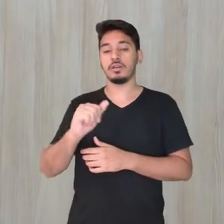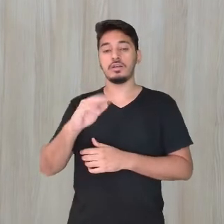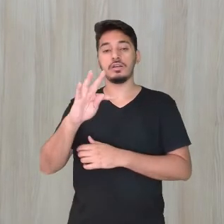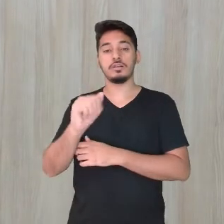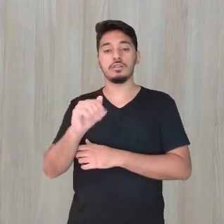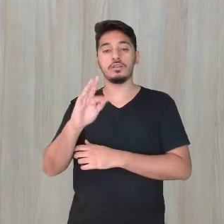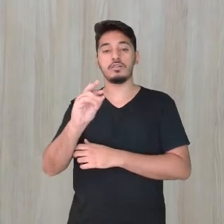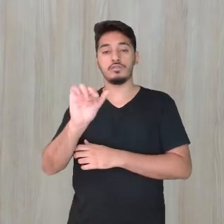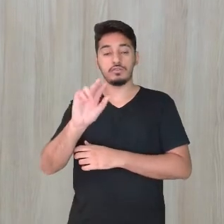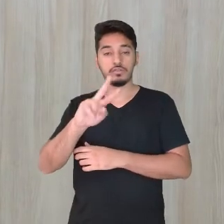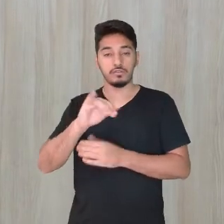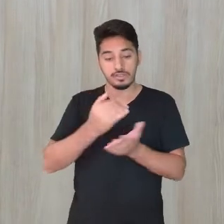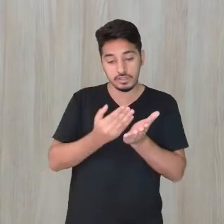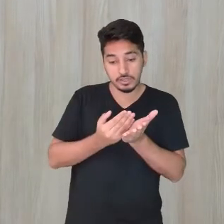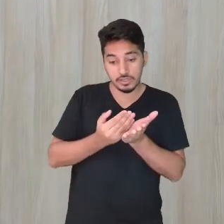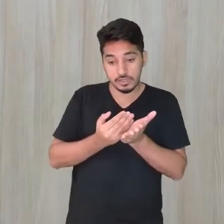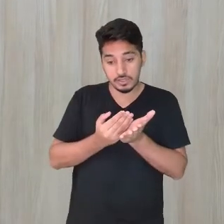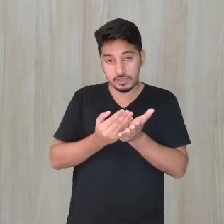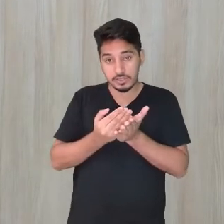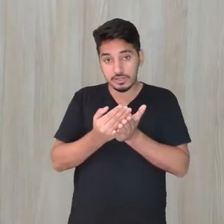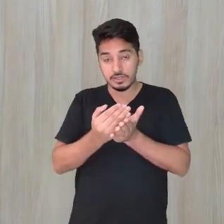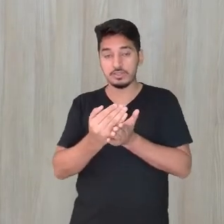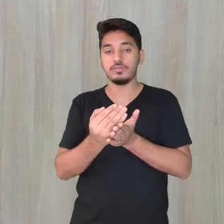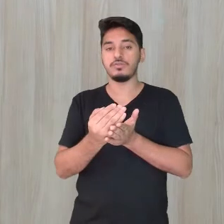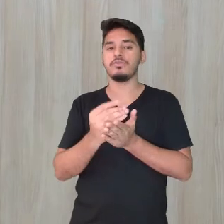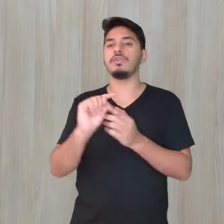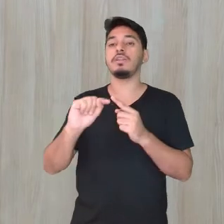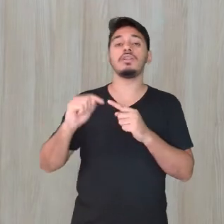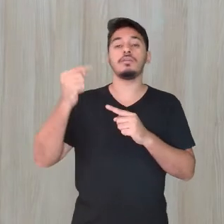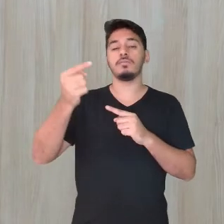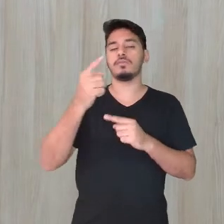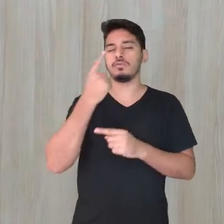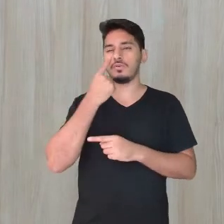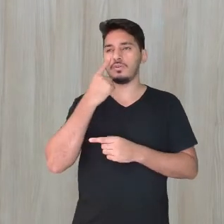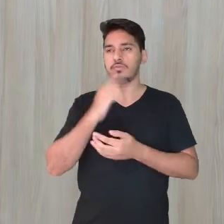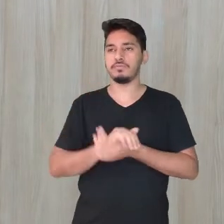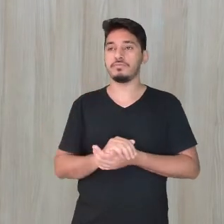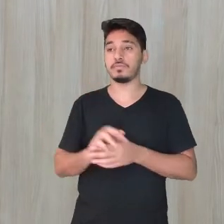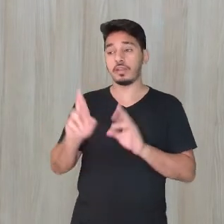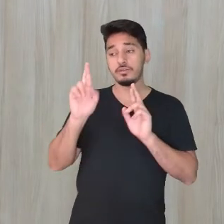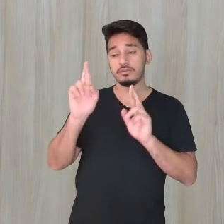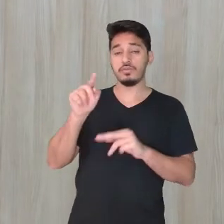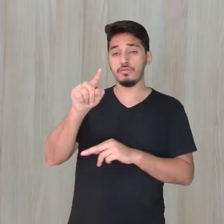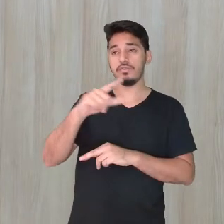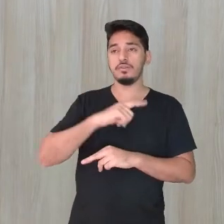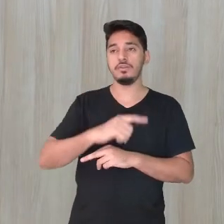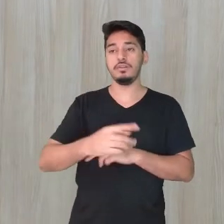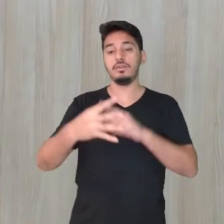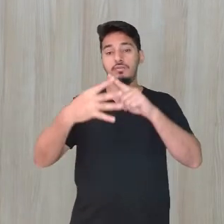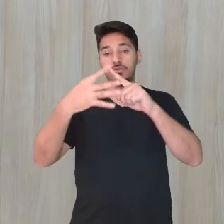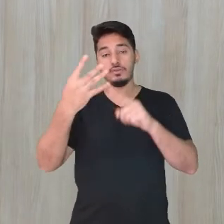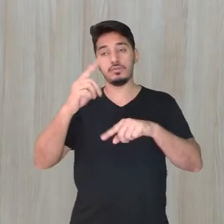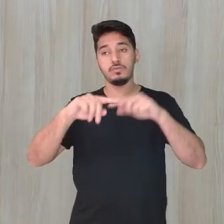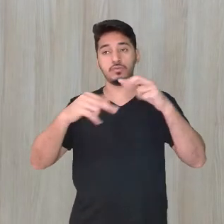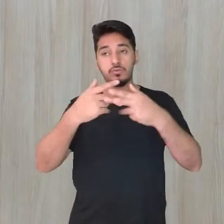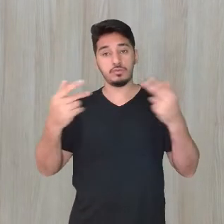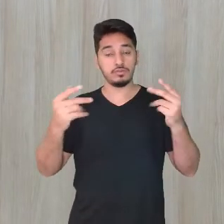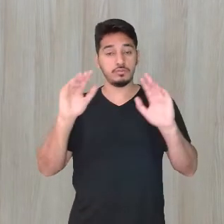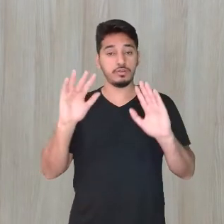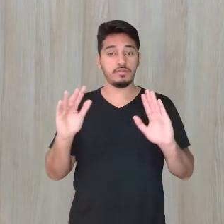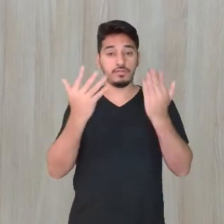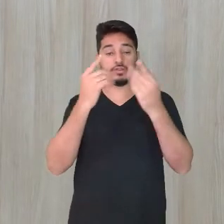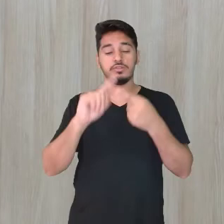dar indícios de uma coisa que vem depois dela, tá? Ó, espero que você traga 4 coisas para a festa de